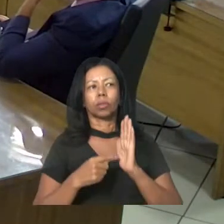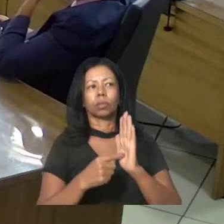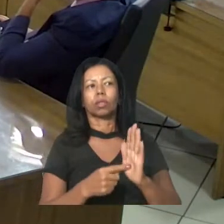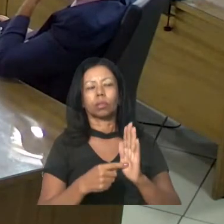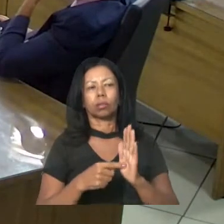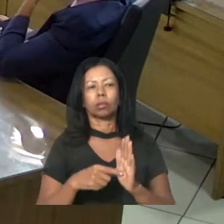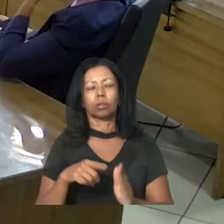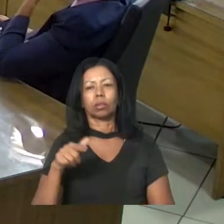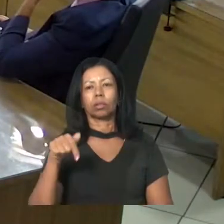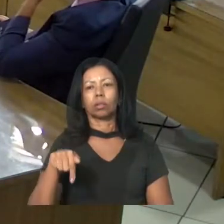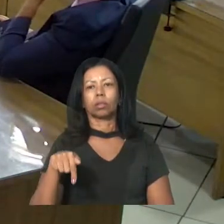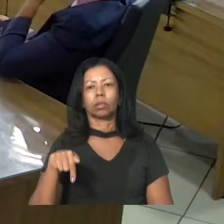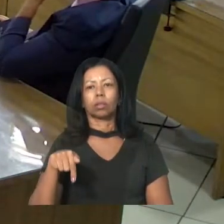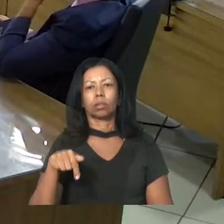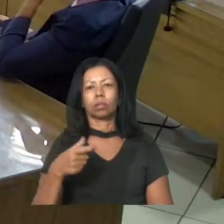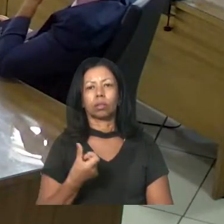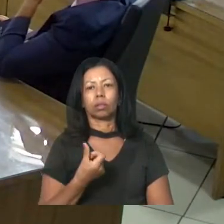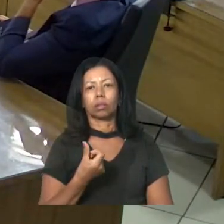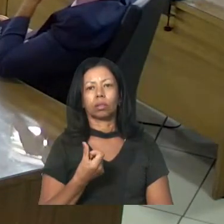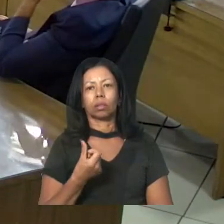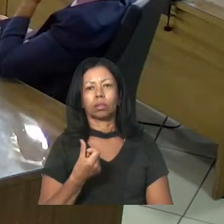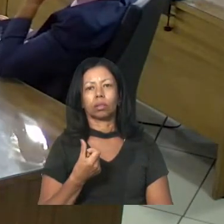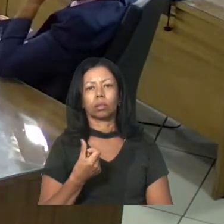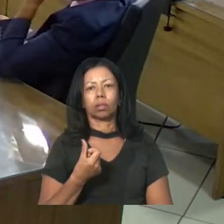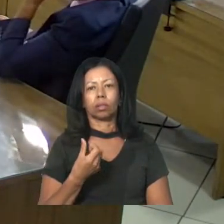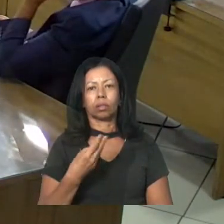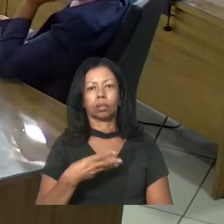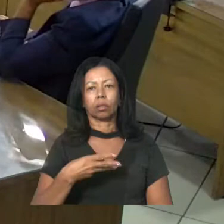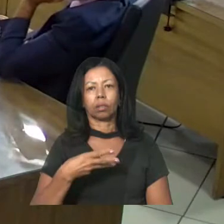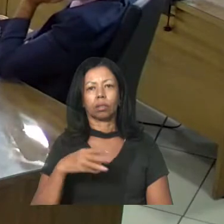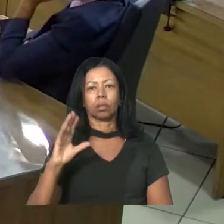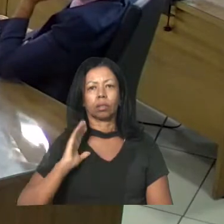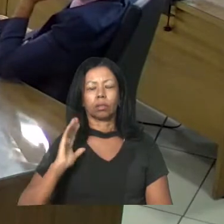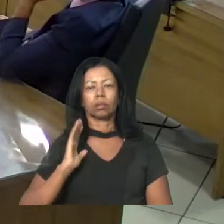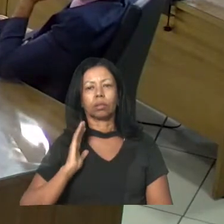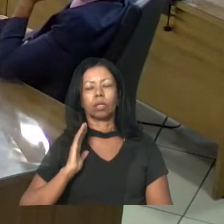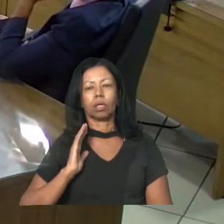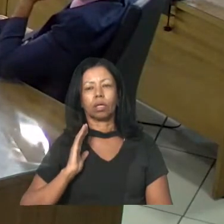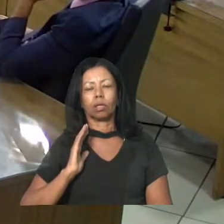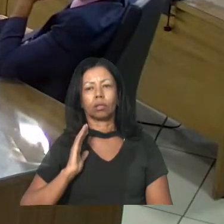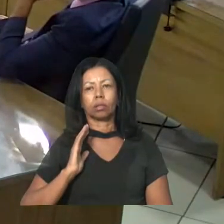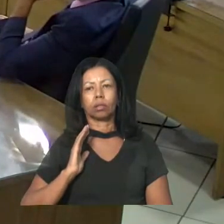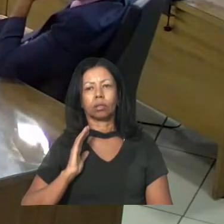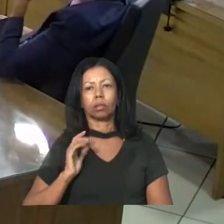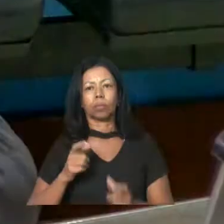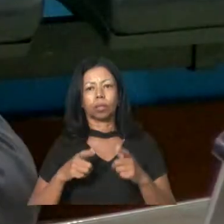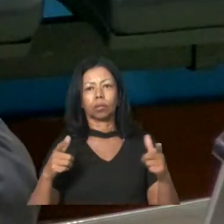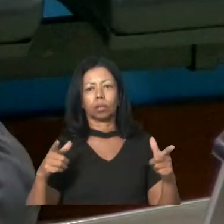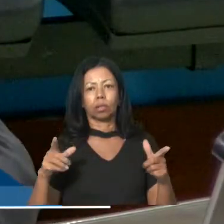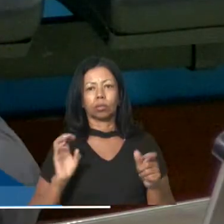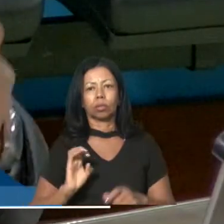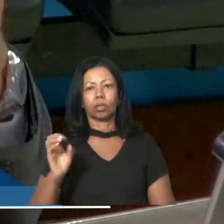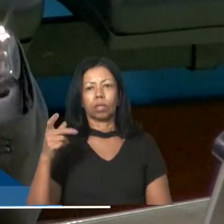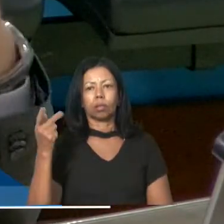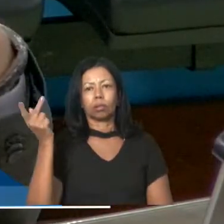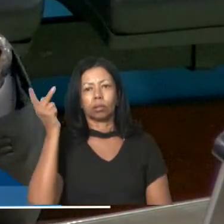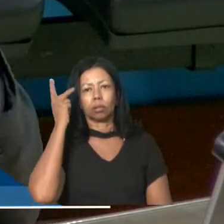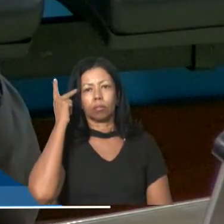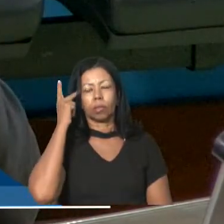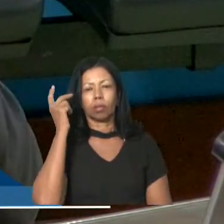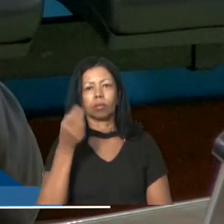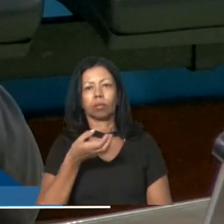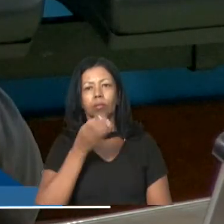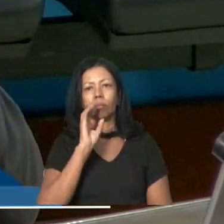que 763 cidades de nosso país, a grande maioria no estado de São Paulo, nós bebemos a